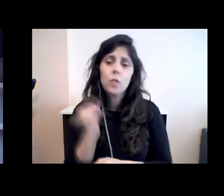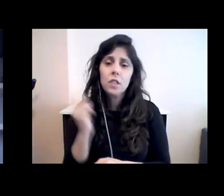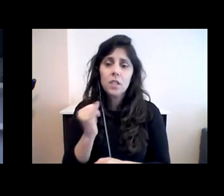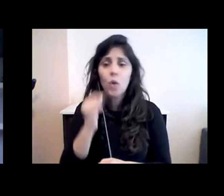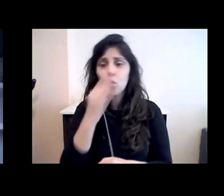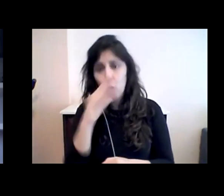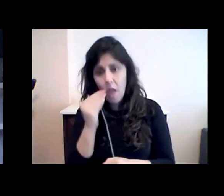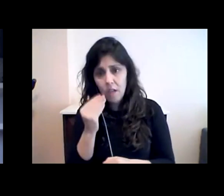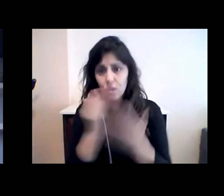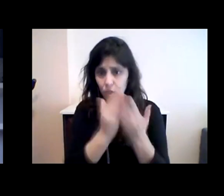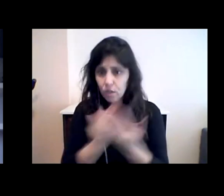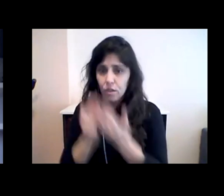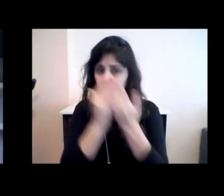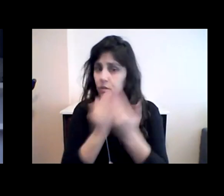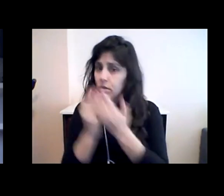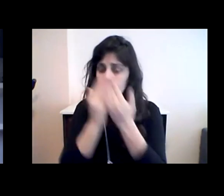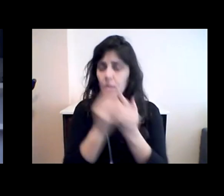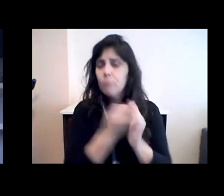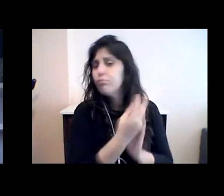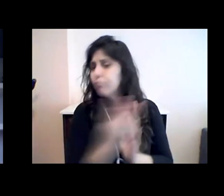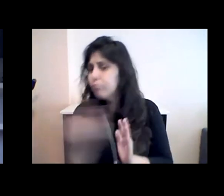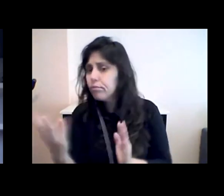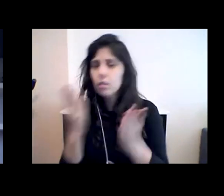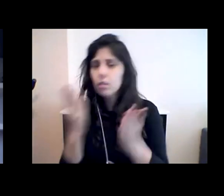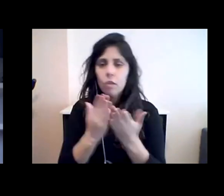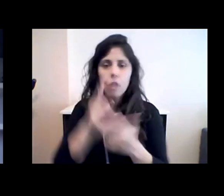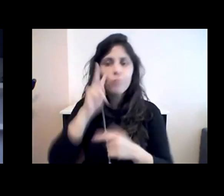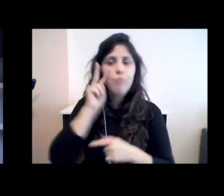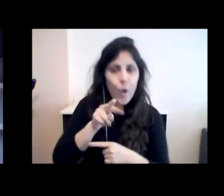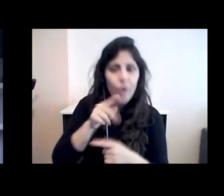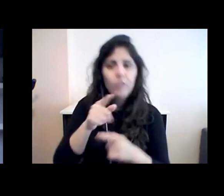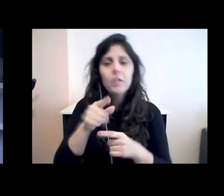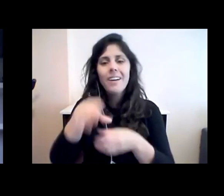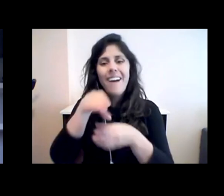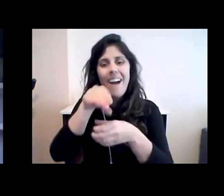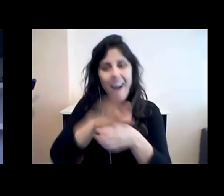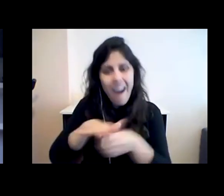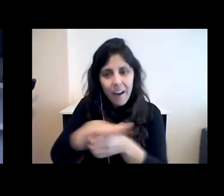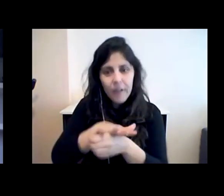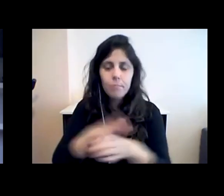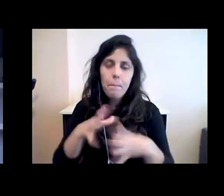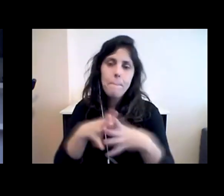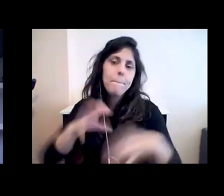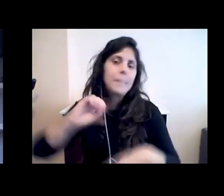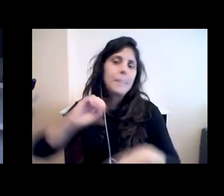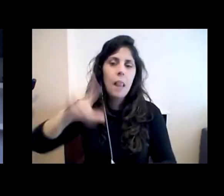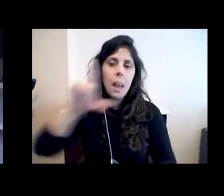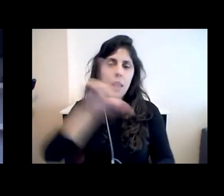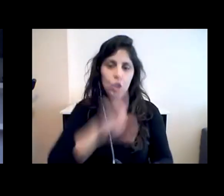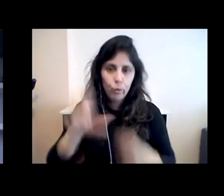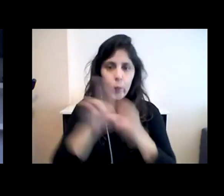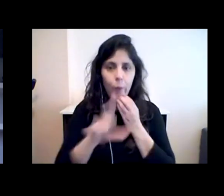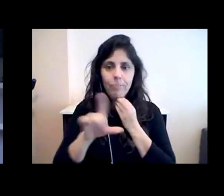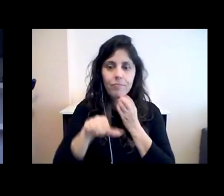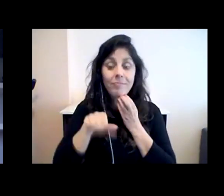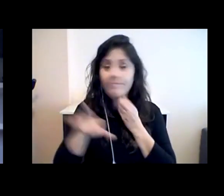determinadas escolas, e nós recebemos bastantes queixas, principalmente de estudantes da área de Lisboa, é que não conseguem ter